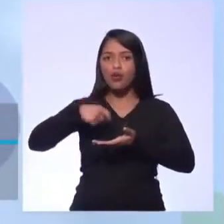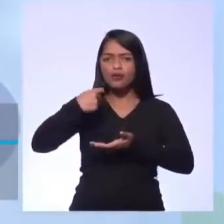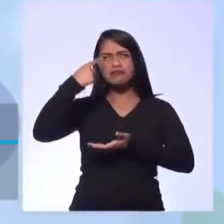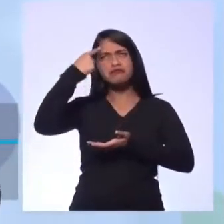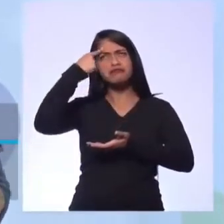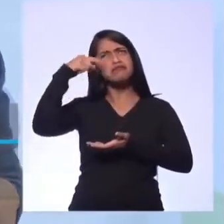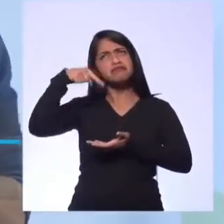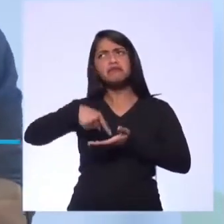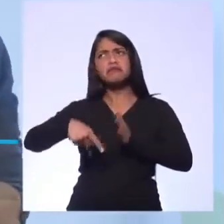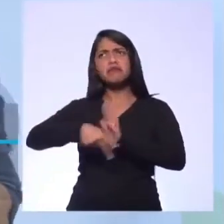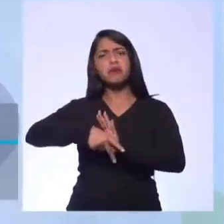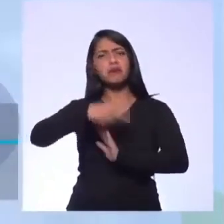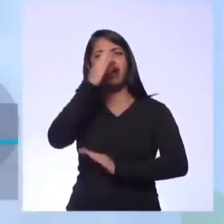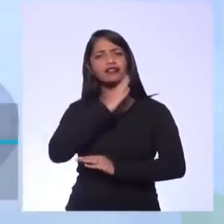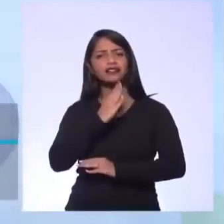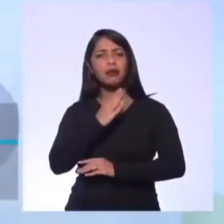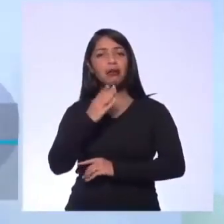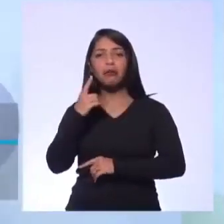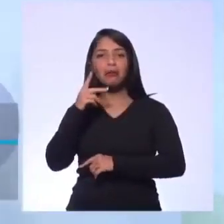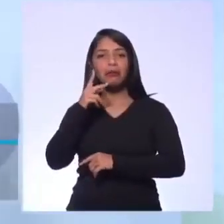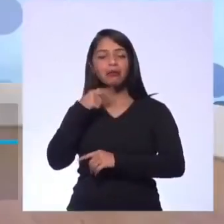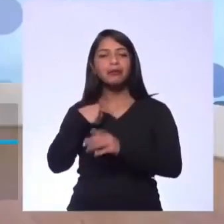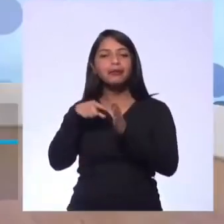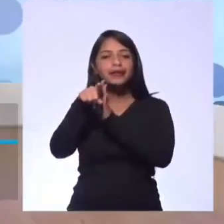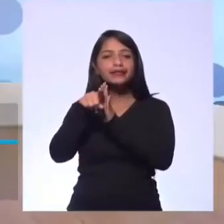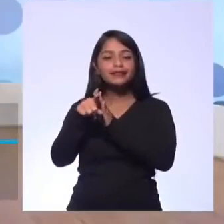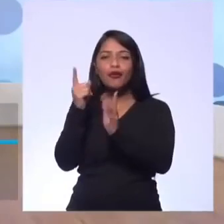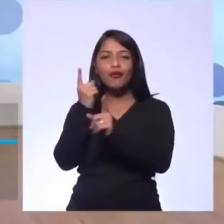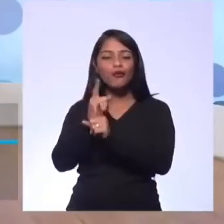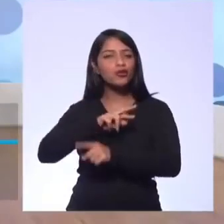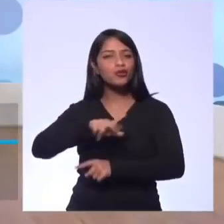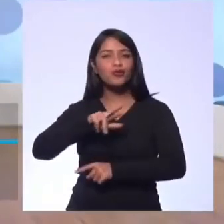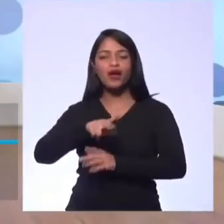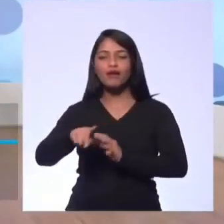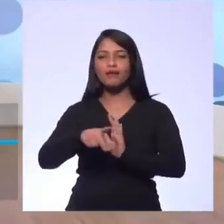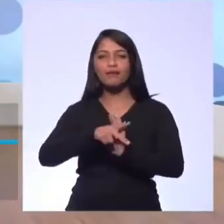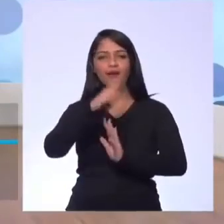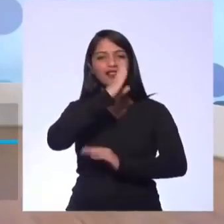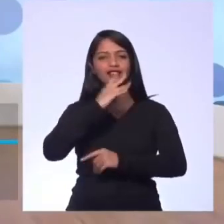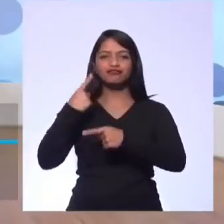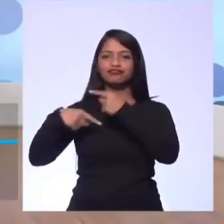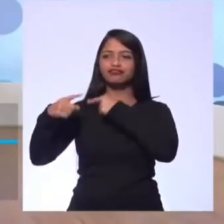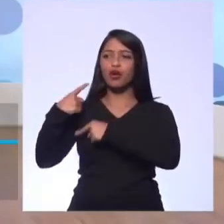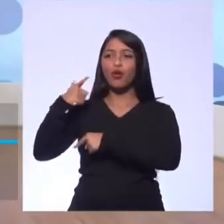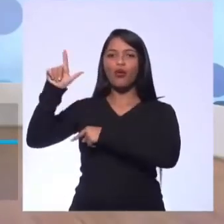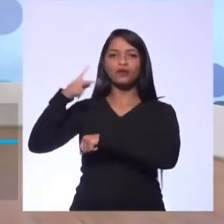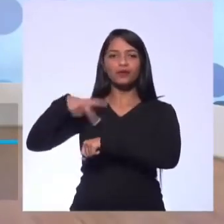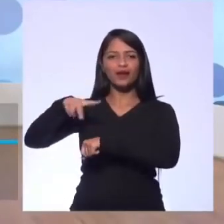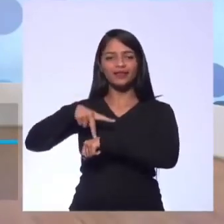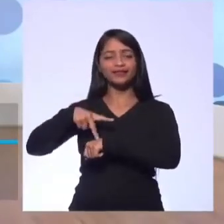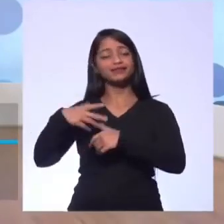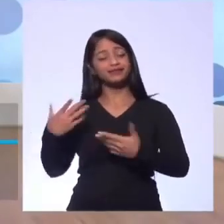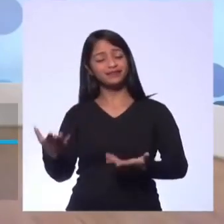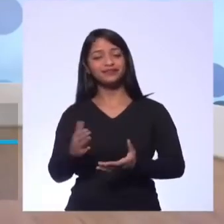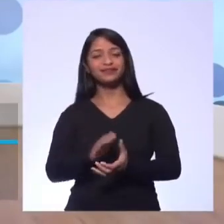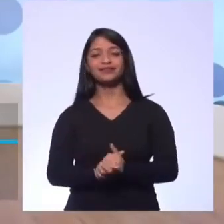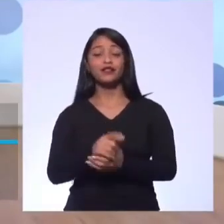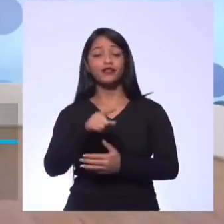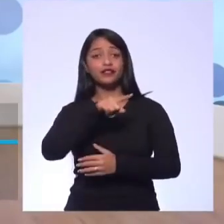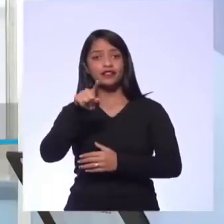e talvez não sejam, né? Vamos lá. Então, eu vou pegar algumas. Aí a professora Antônia foi passando para mim algumas respostas enquanto vocês